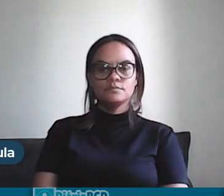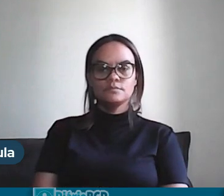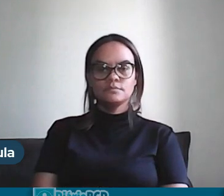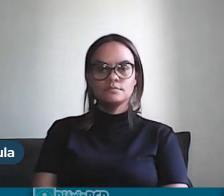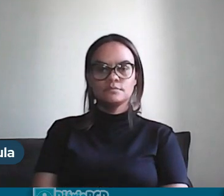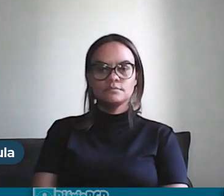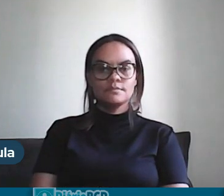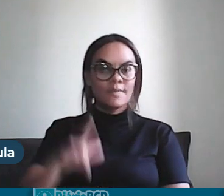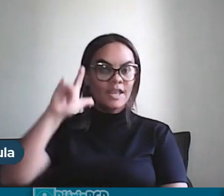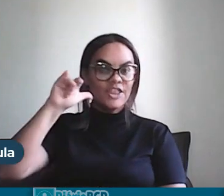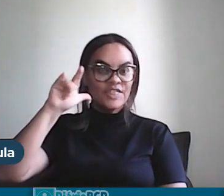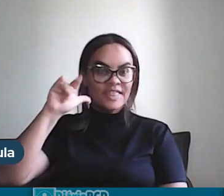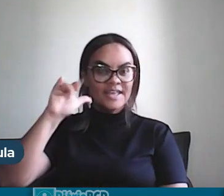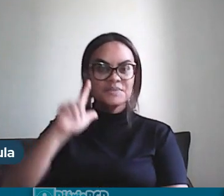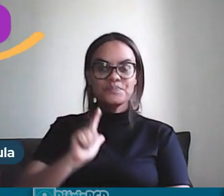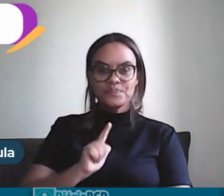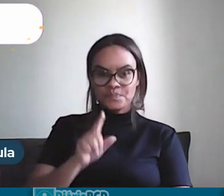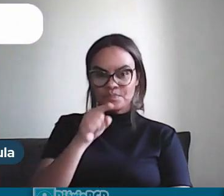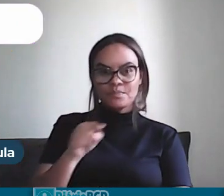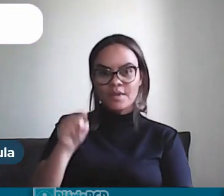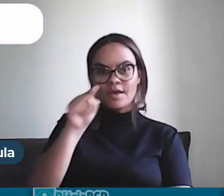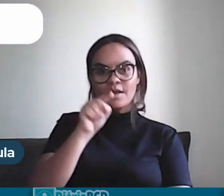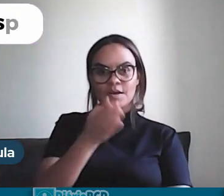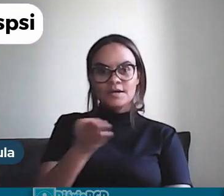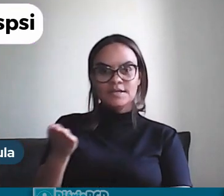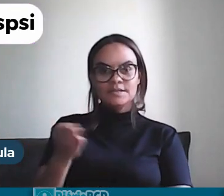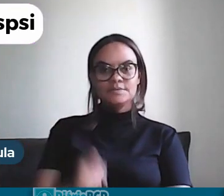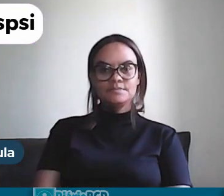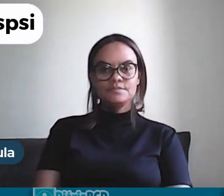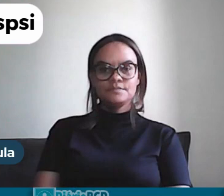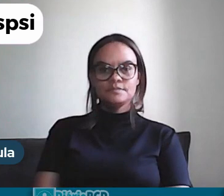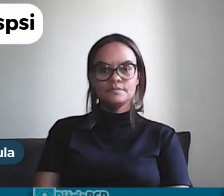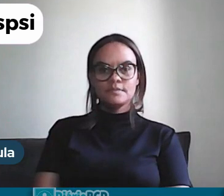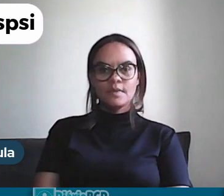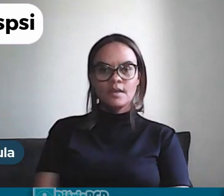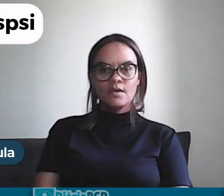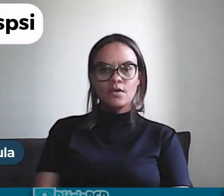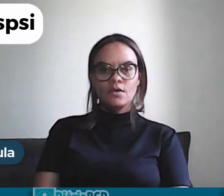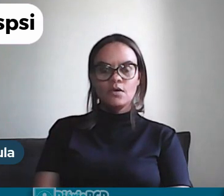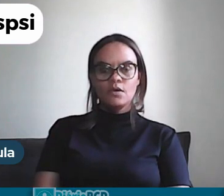no Instagram, é @Renata Fernandes